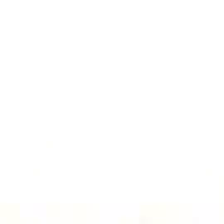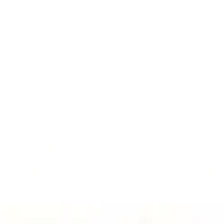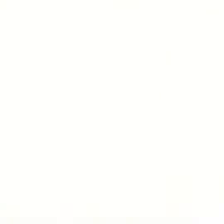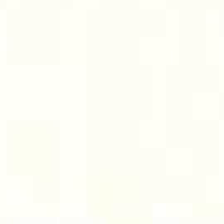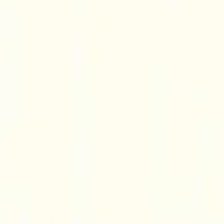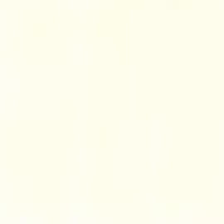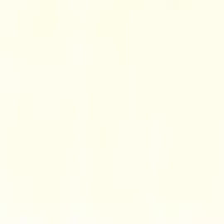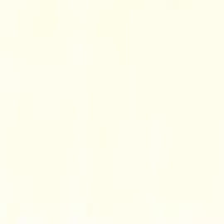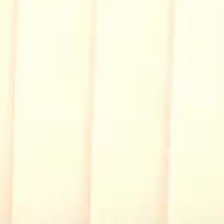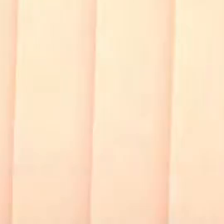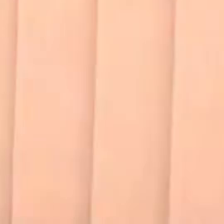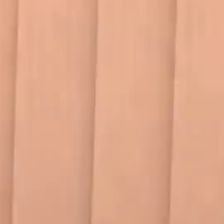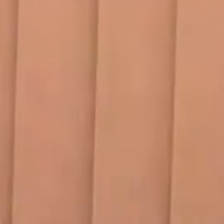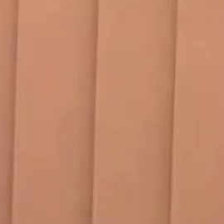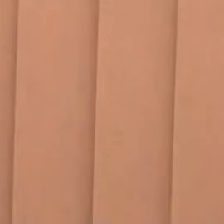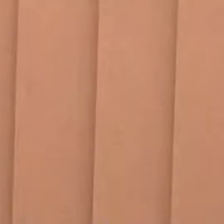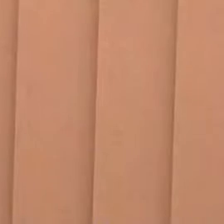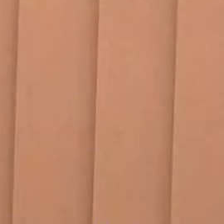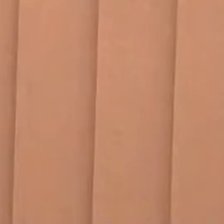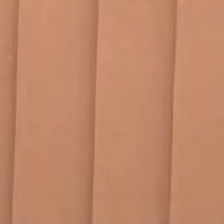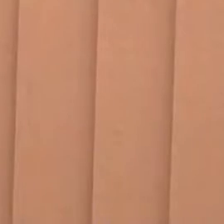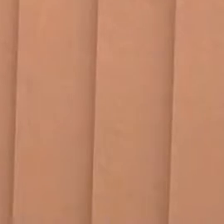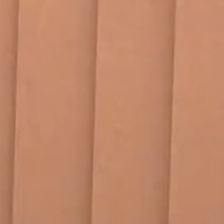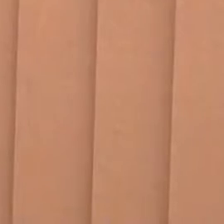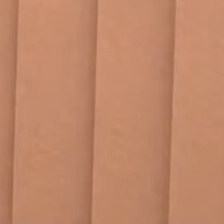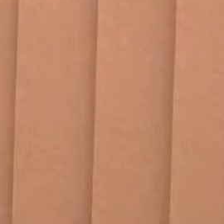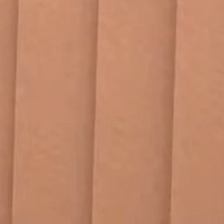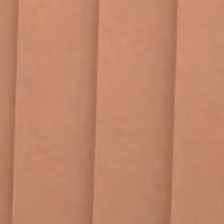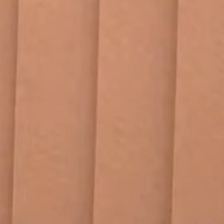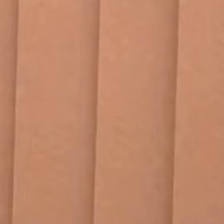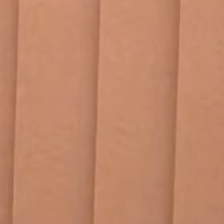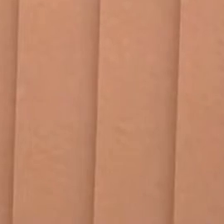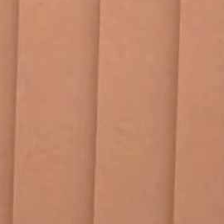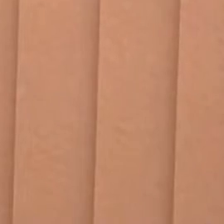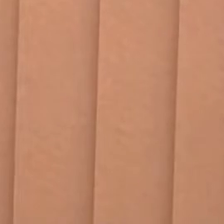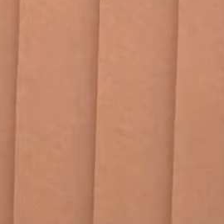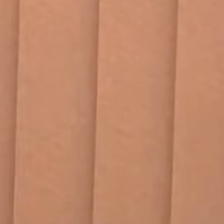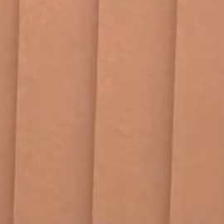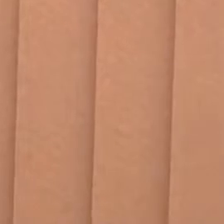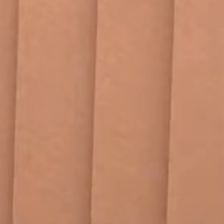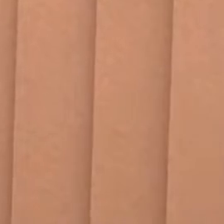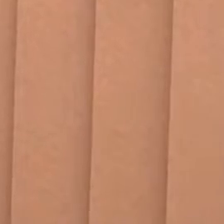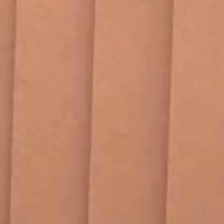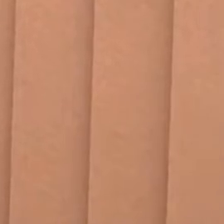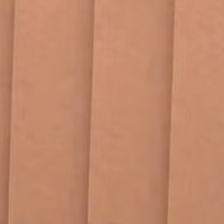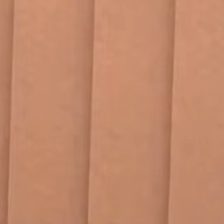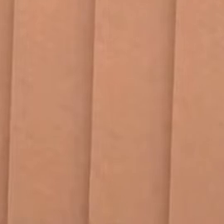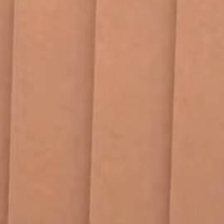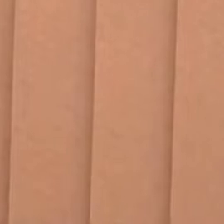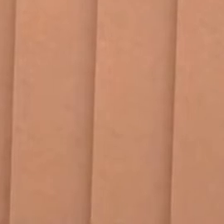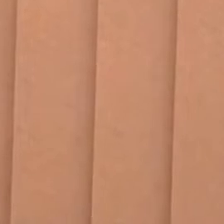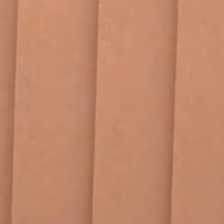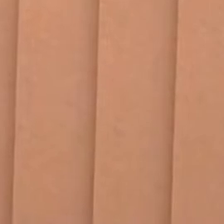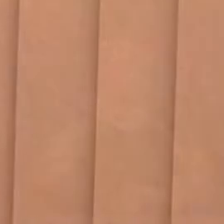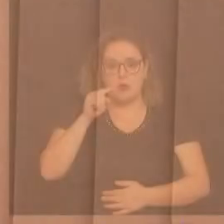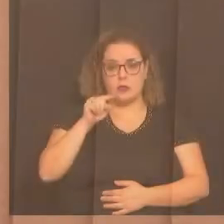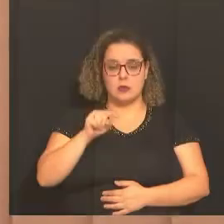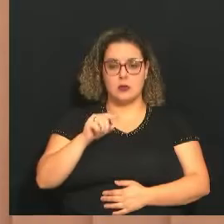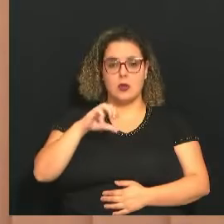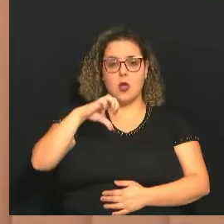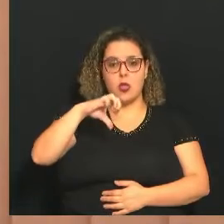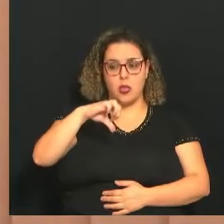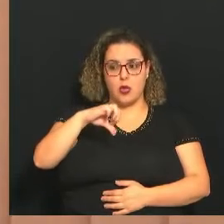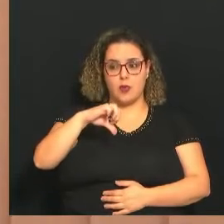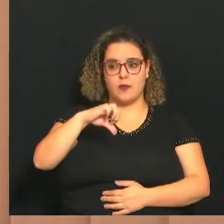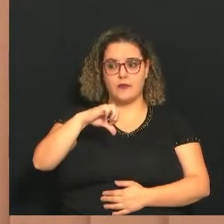TV Câmara, Campinas. Olá, boa tarde. Estamos ao vivo, agora 4h09. E você vai